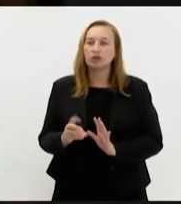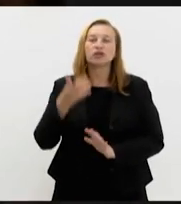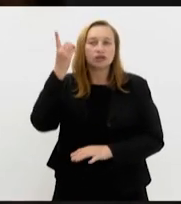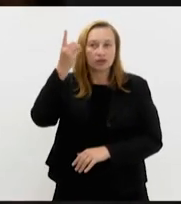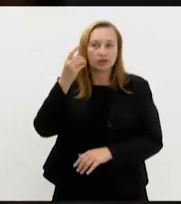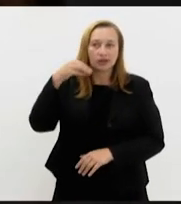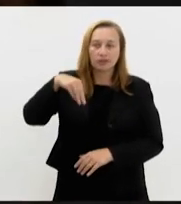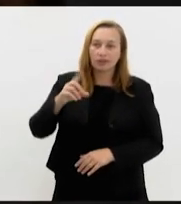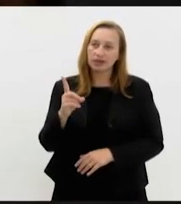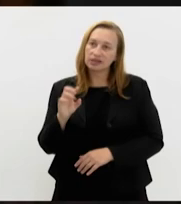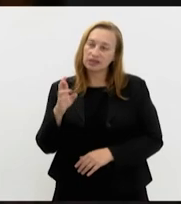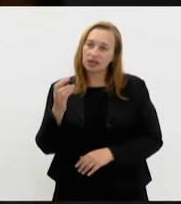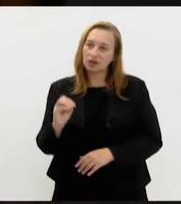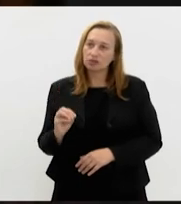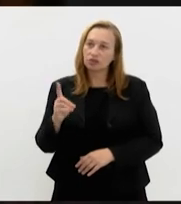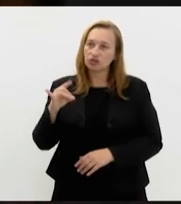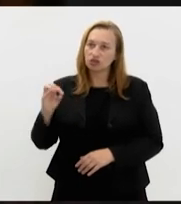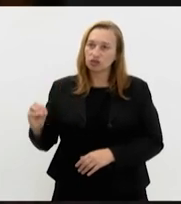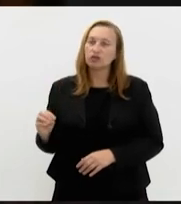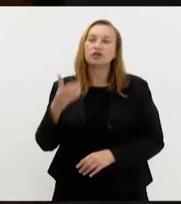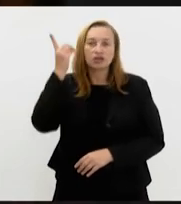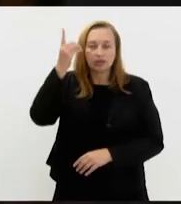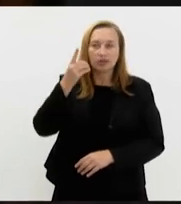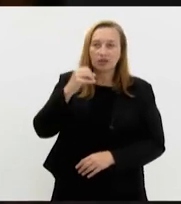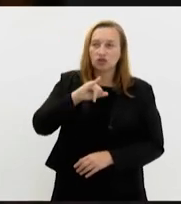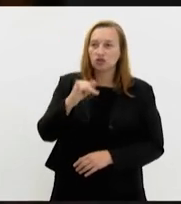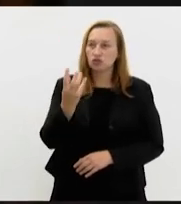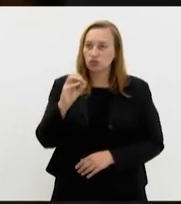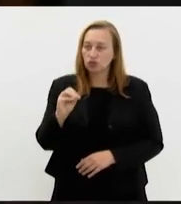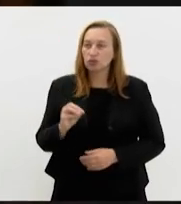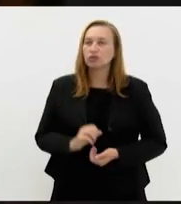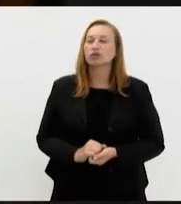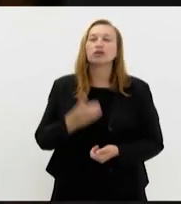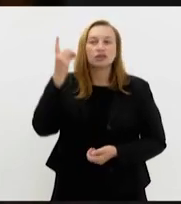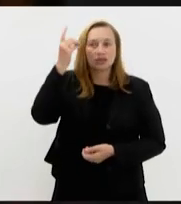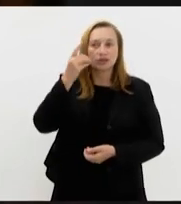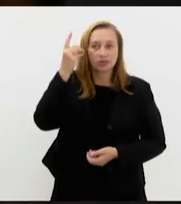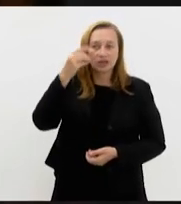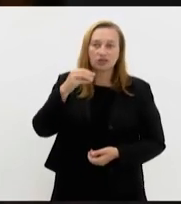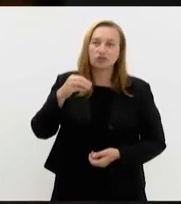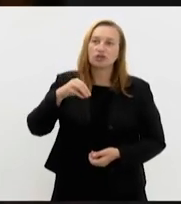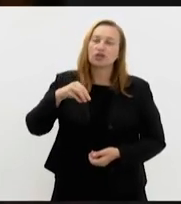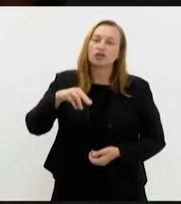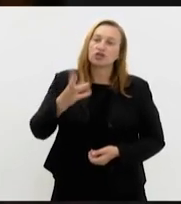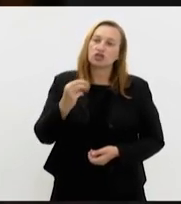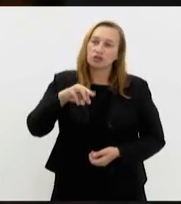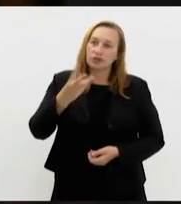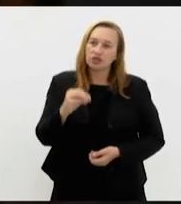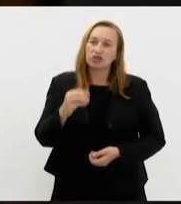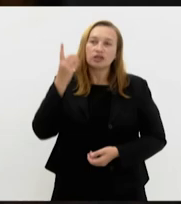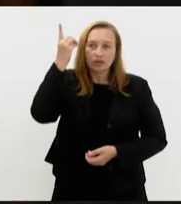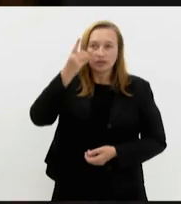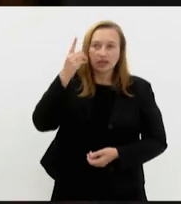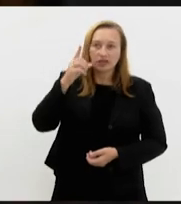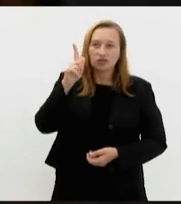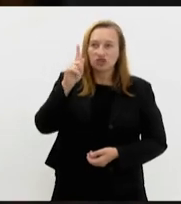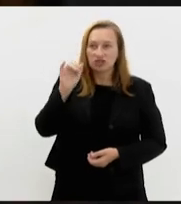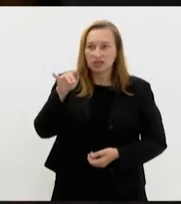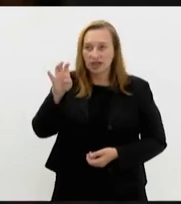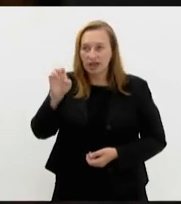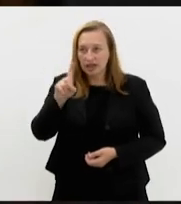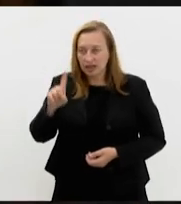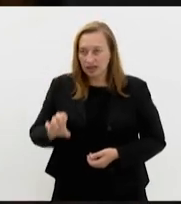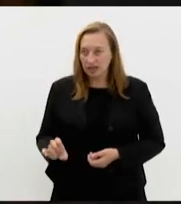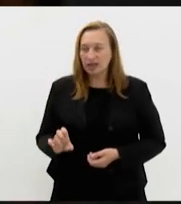Dino, deputado Júlio Rocha, deputado Chico Machado, deputado Gisele Monteiro,